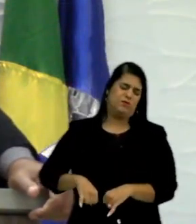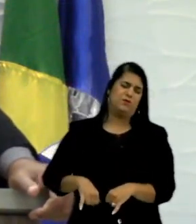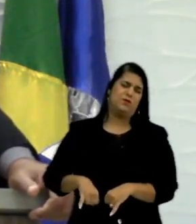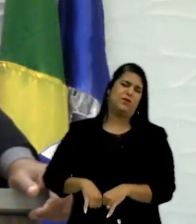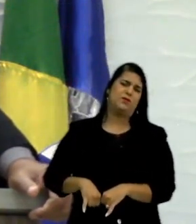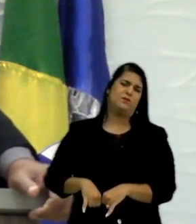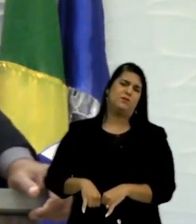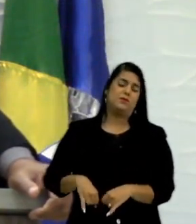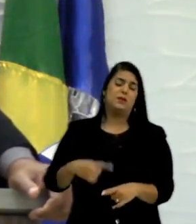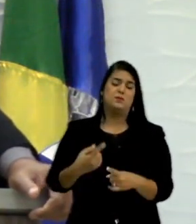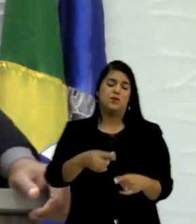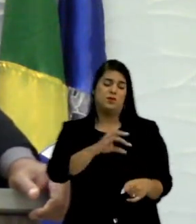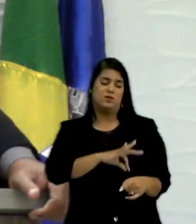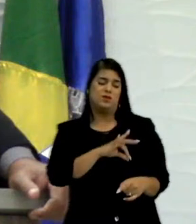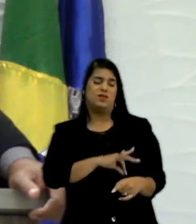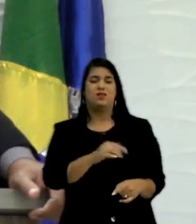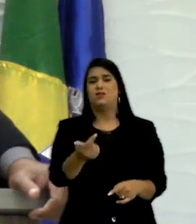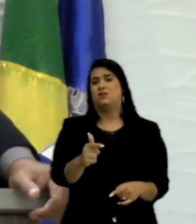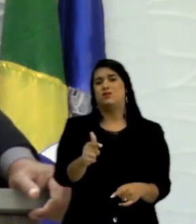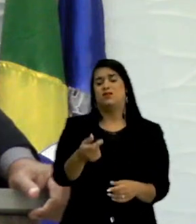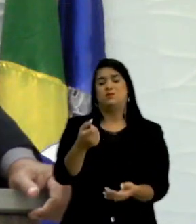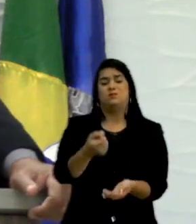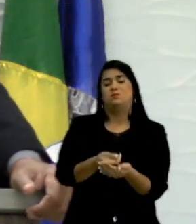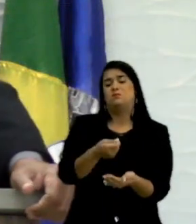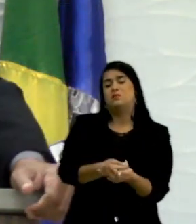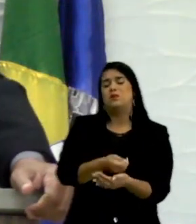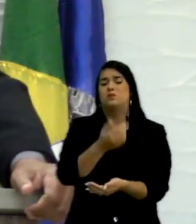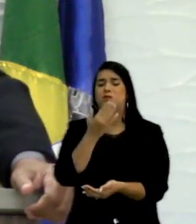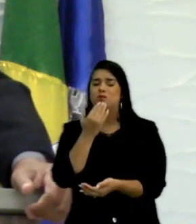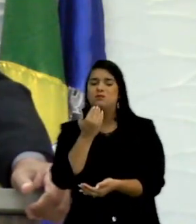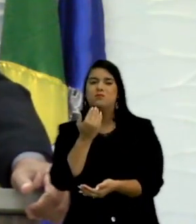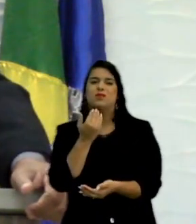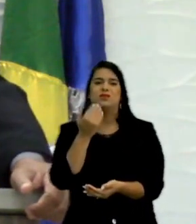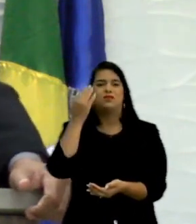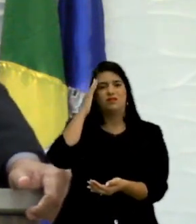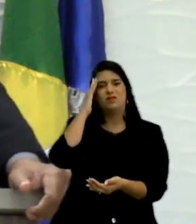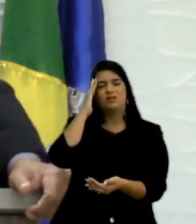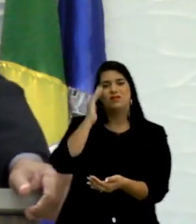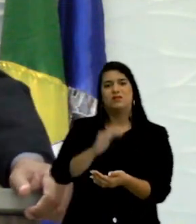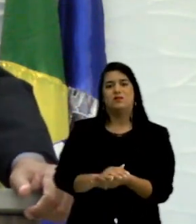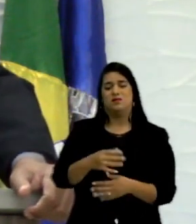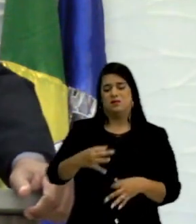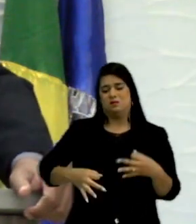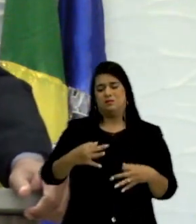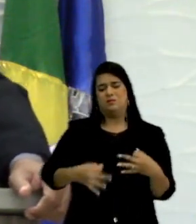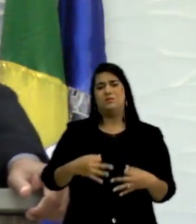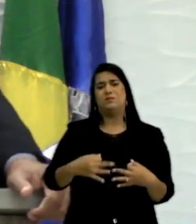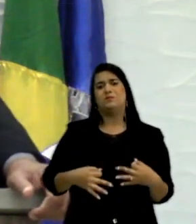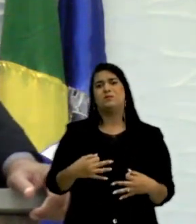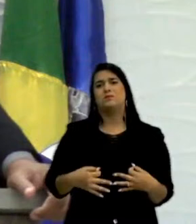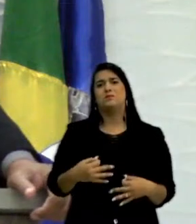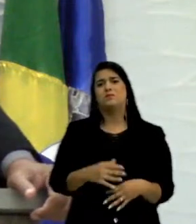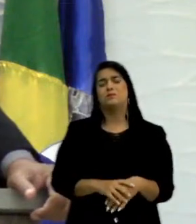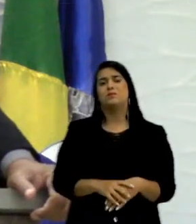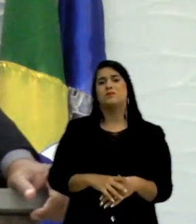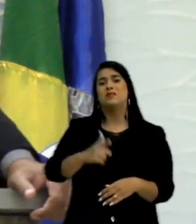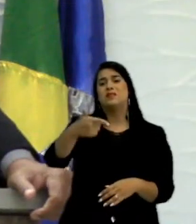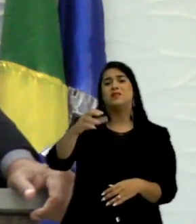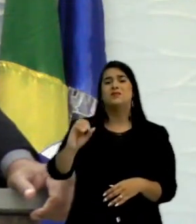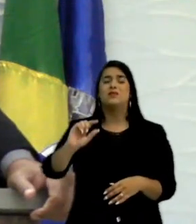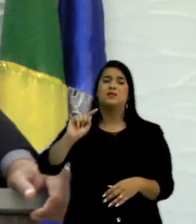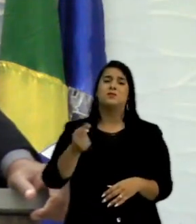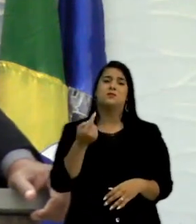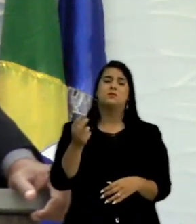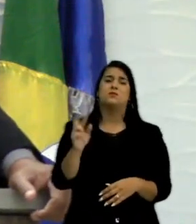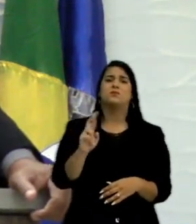pedir mola pra comer, rapaz. Eu vi professor aí 20 milhões de reais de um precatório, era 20, era 19 mil, rapaz. Não deu um real os